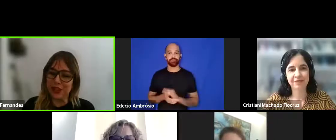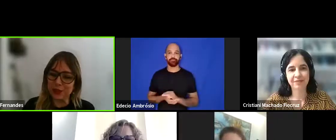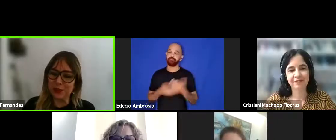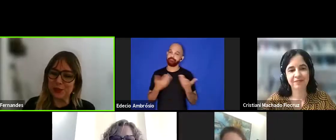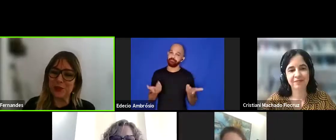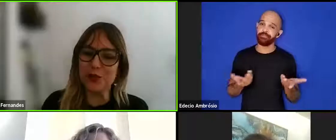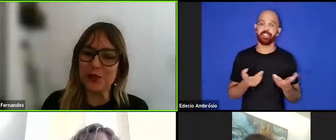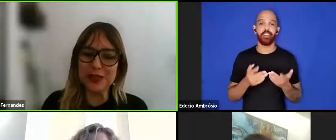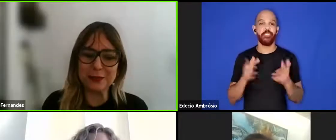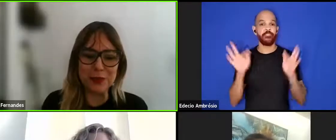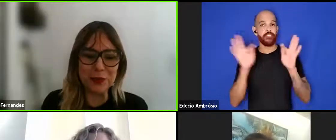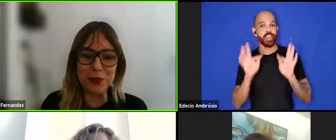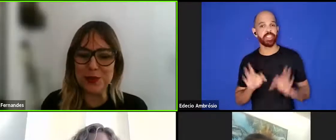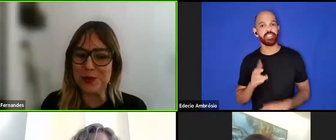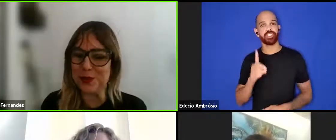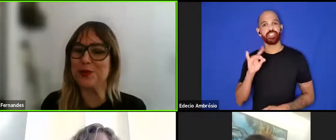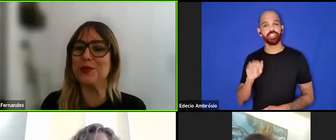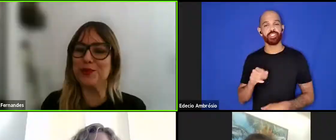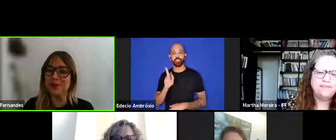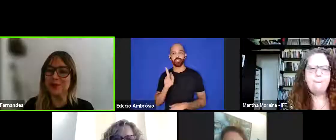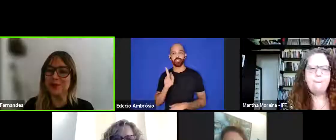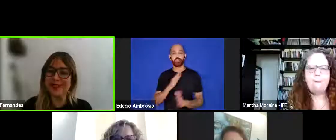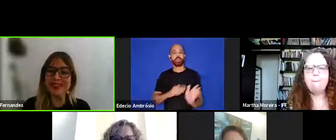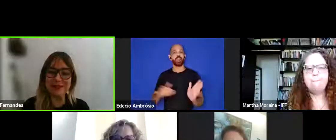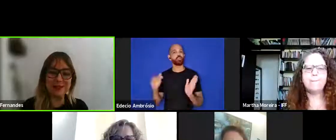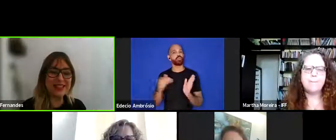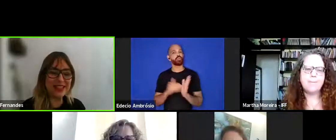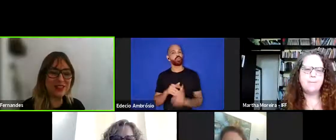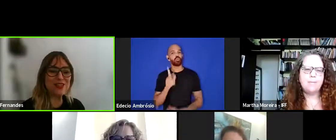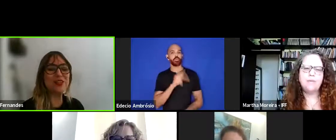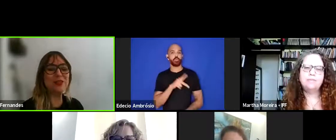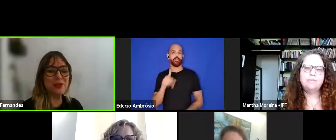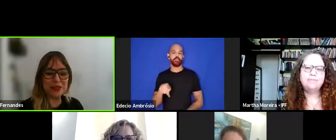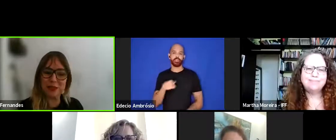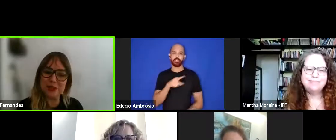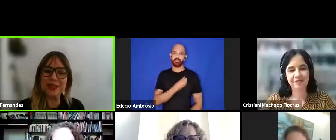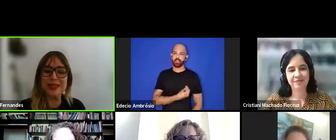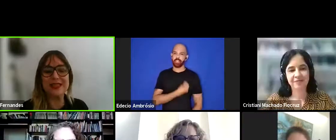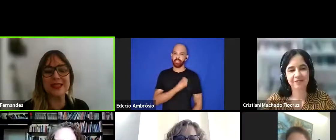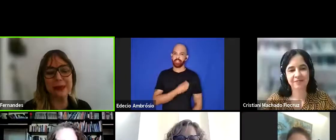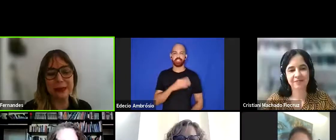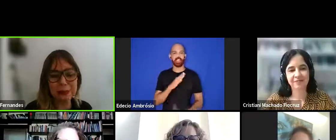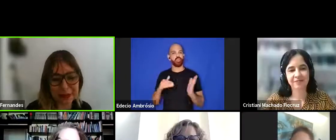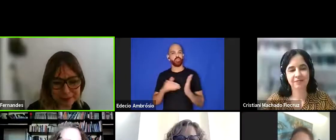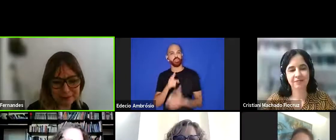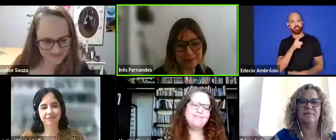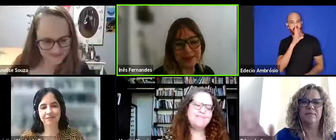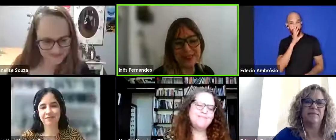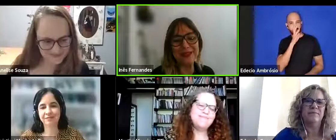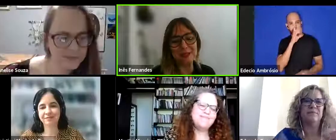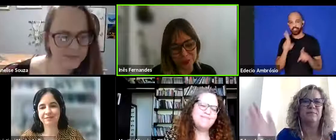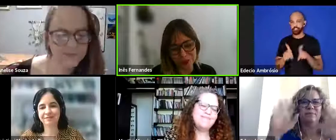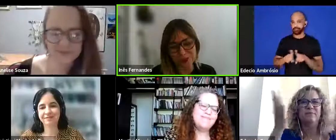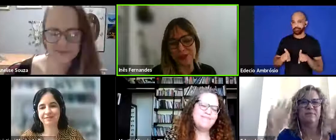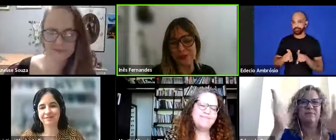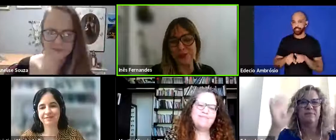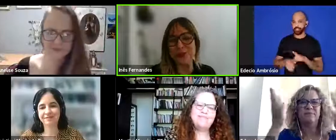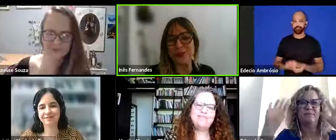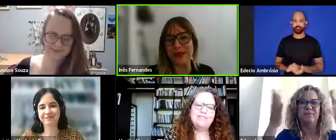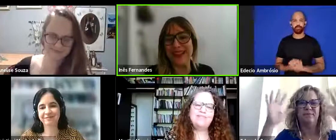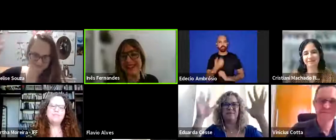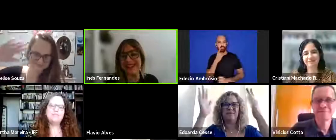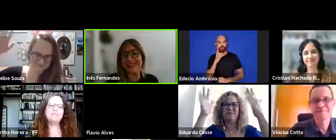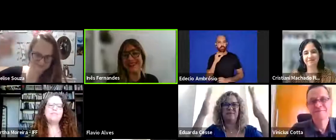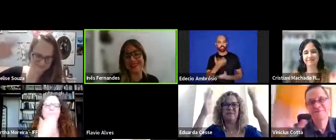feliz dia dos professores para todos os professores aqui presentes e a todos que nos assistem também. Um bom dia a